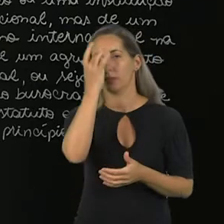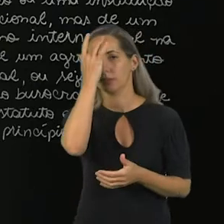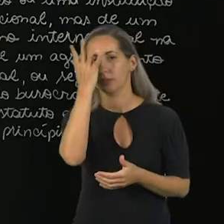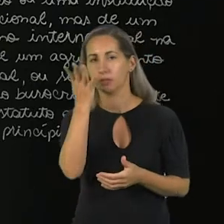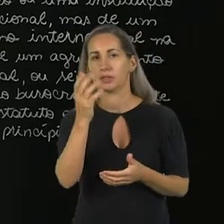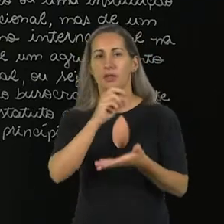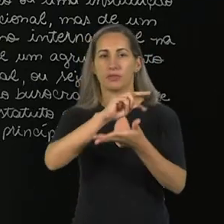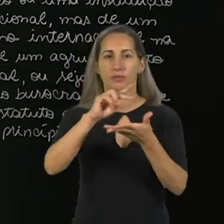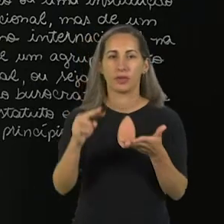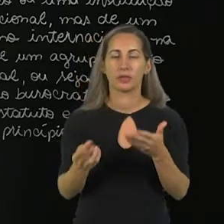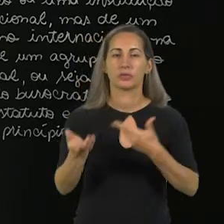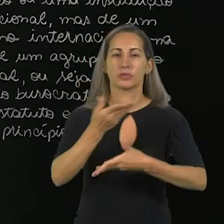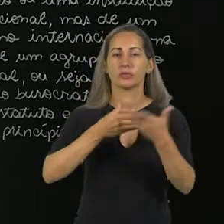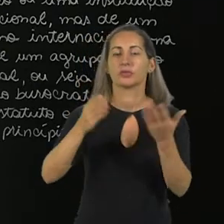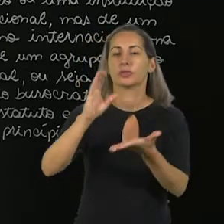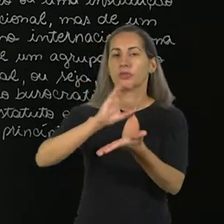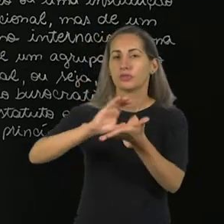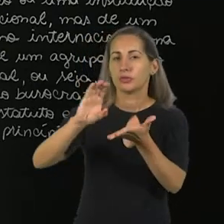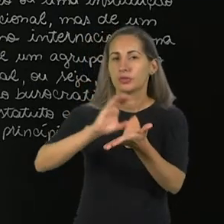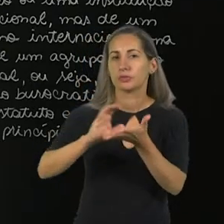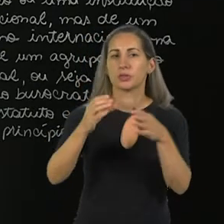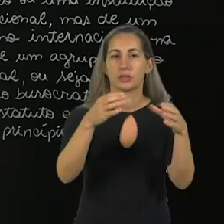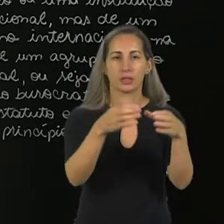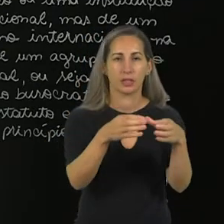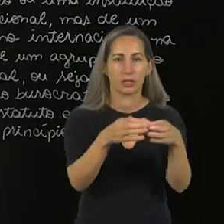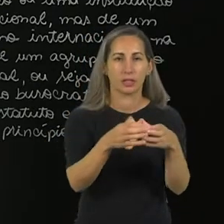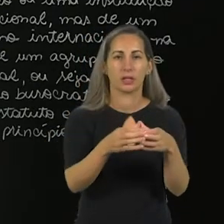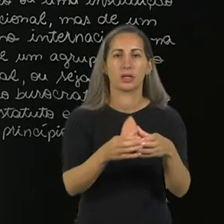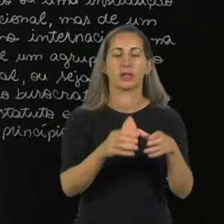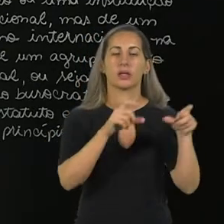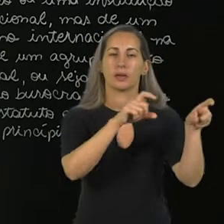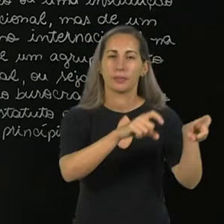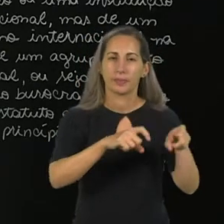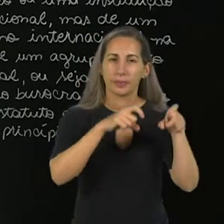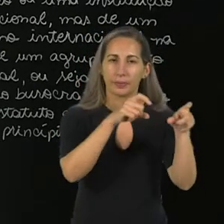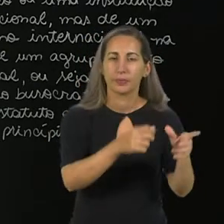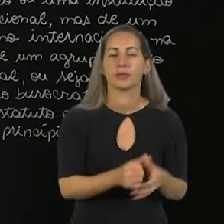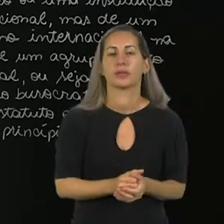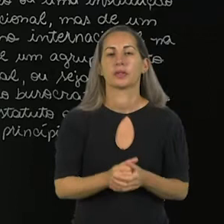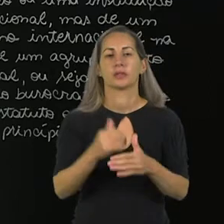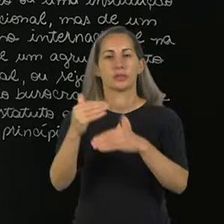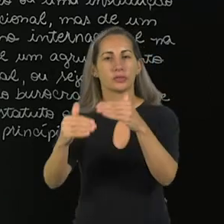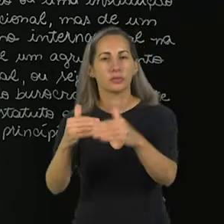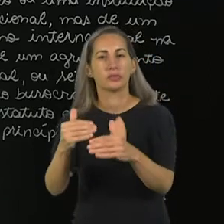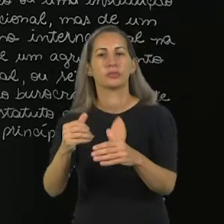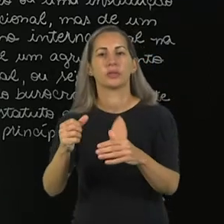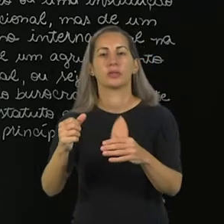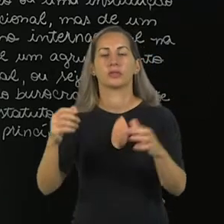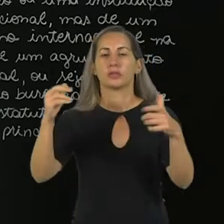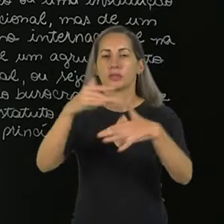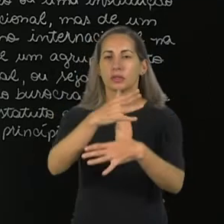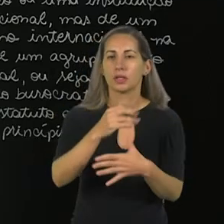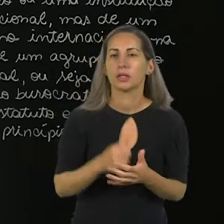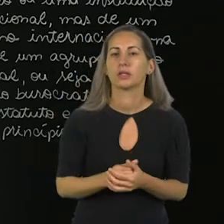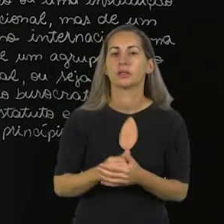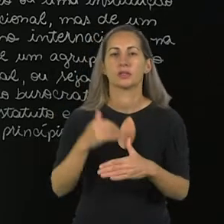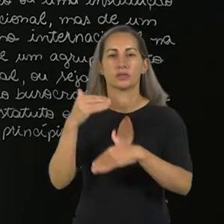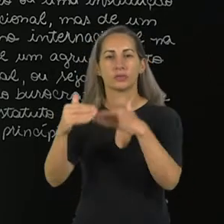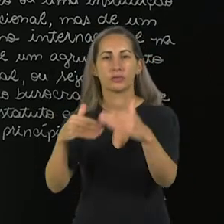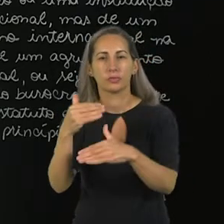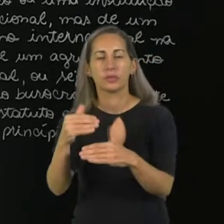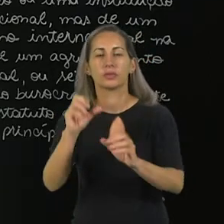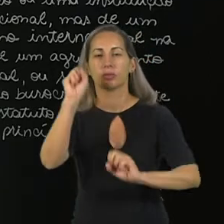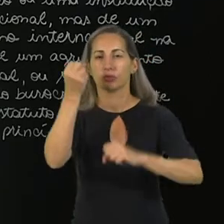facilitar diversos investimentos nas áreas da agropecuária, do desenvolvimento urbano, da questão de